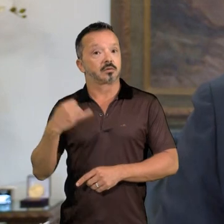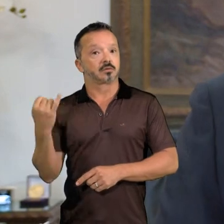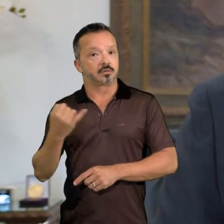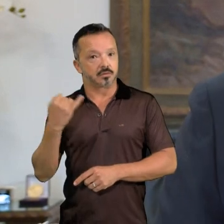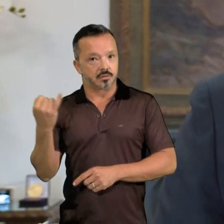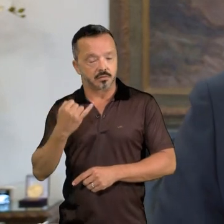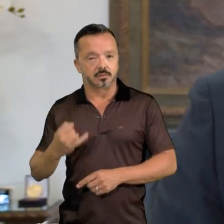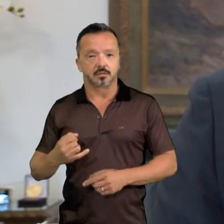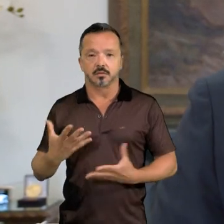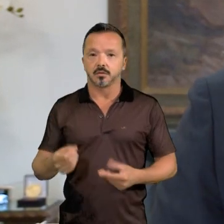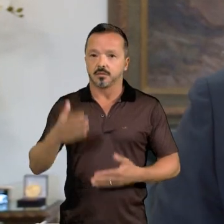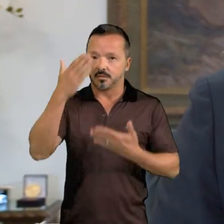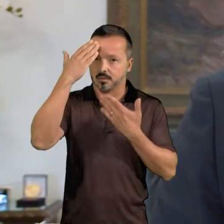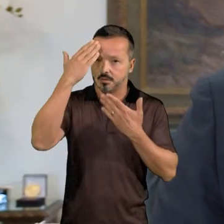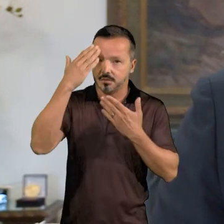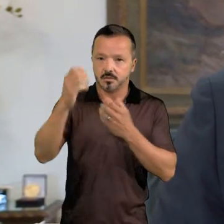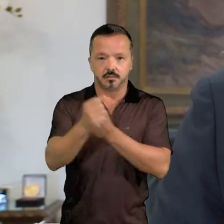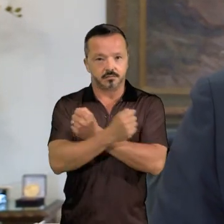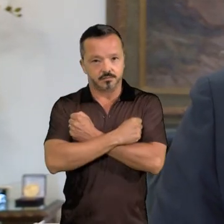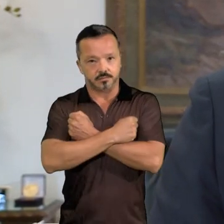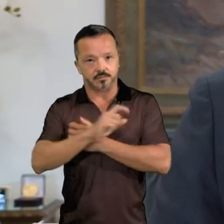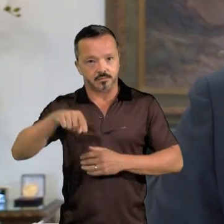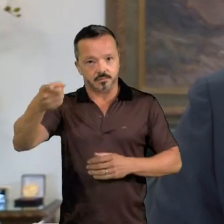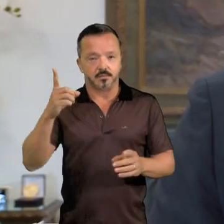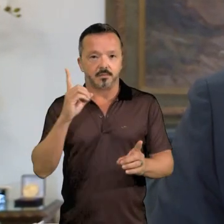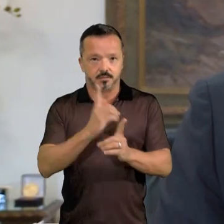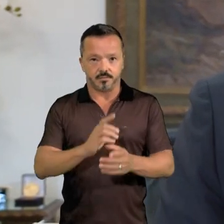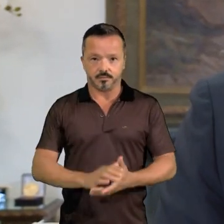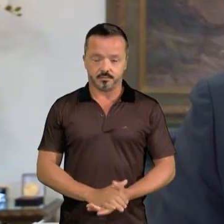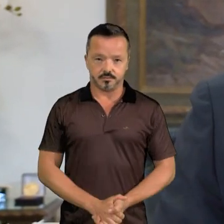comunidades universitárias da cidade muito obrigado um abraço e até breve